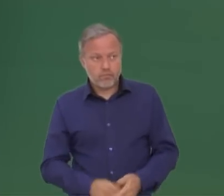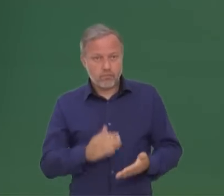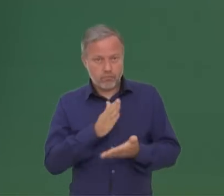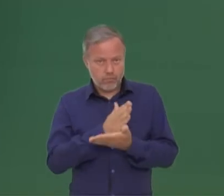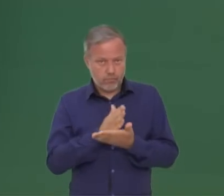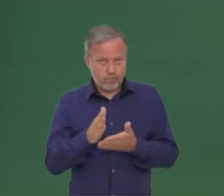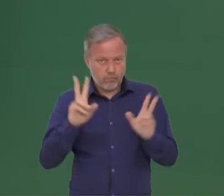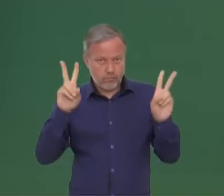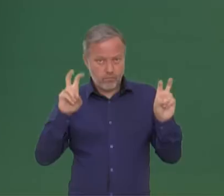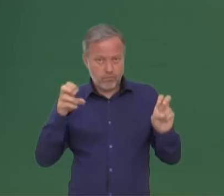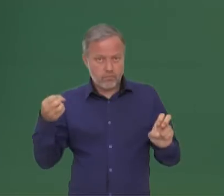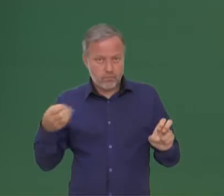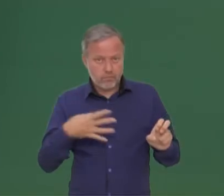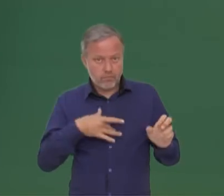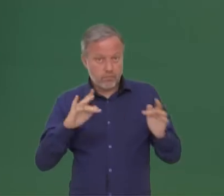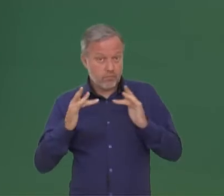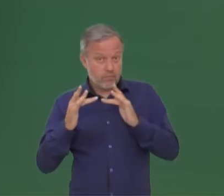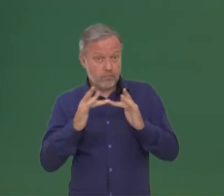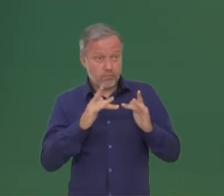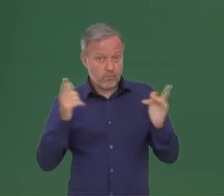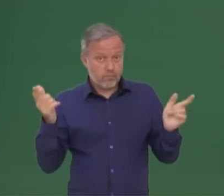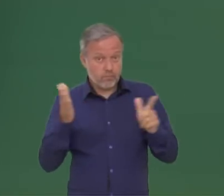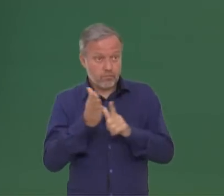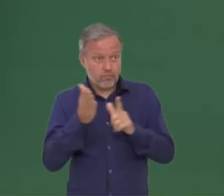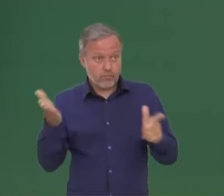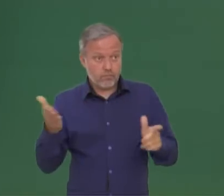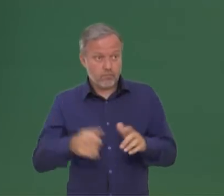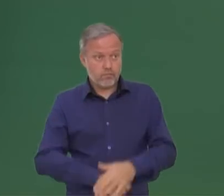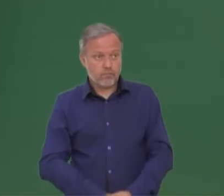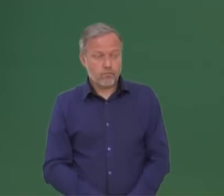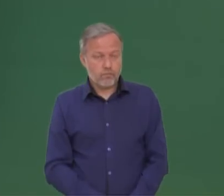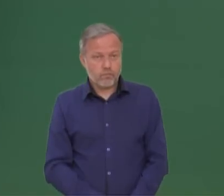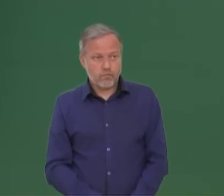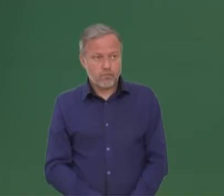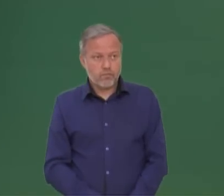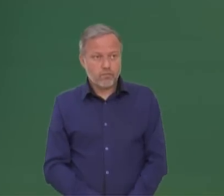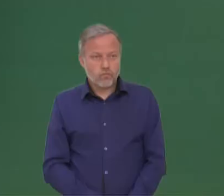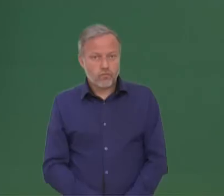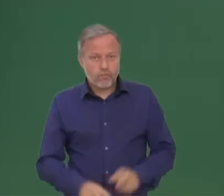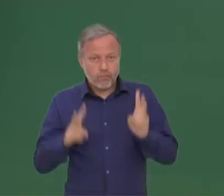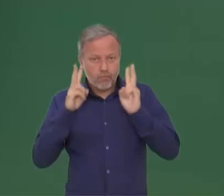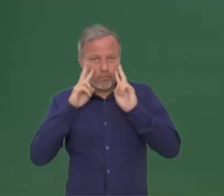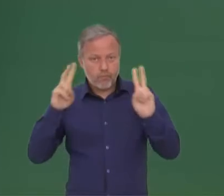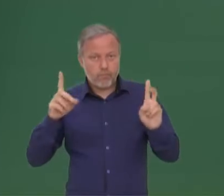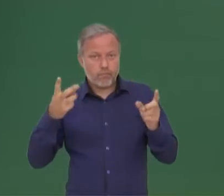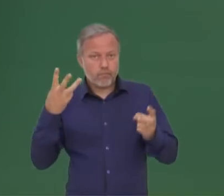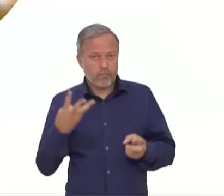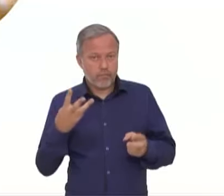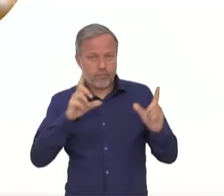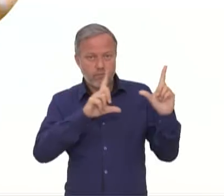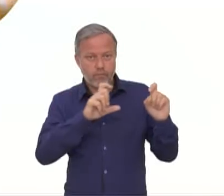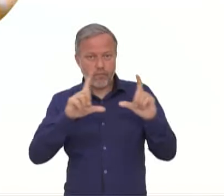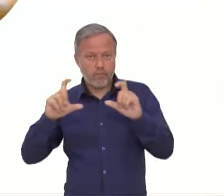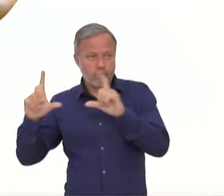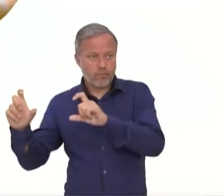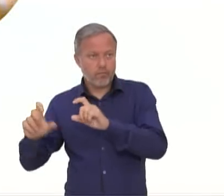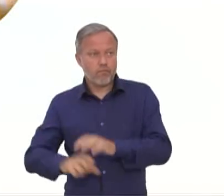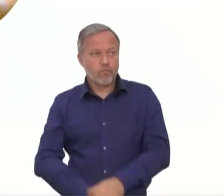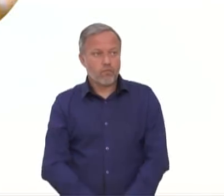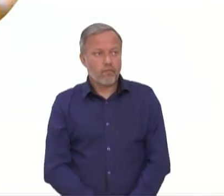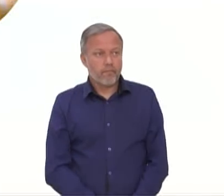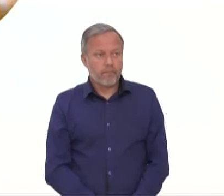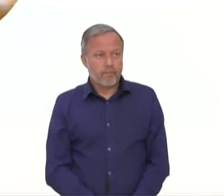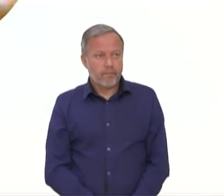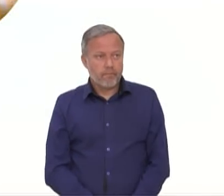assunto e fazendo relação com essa notícia? Olha que legal essas três imagens que eu trouxe para vocês. eu